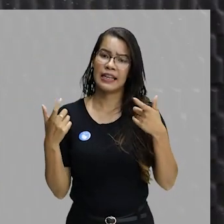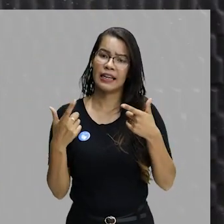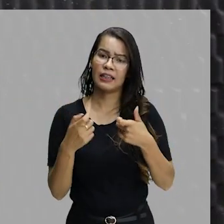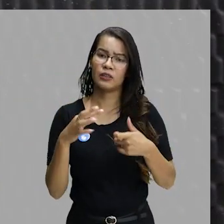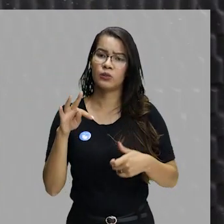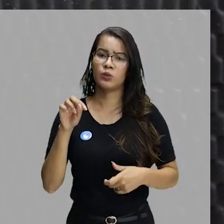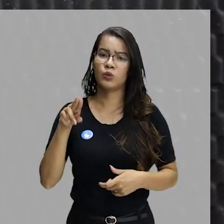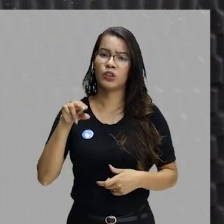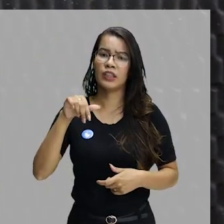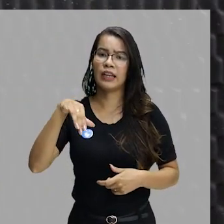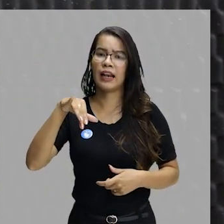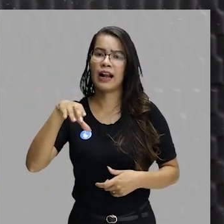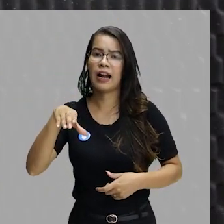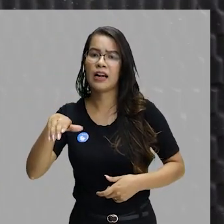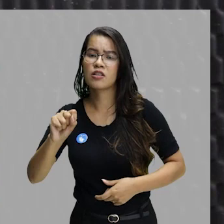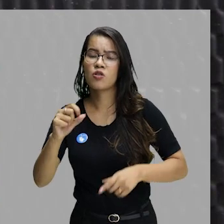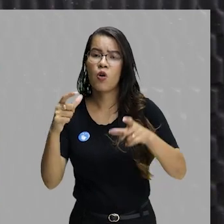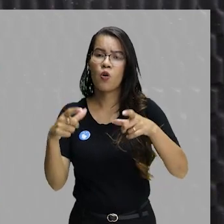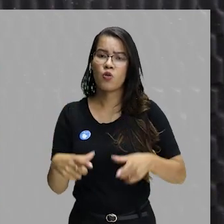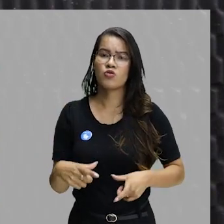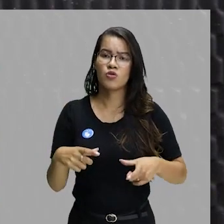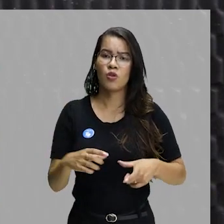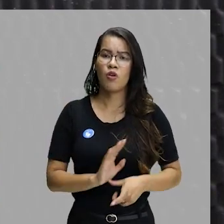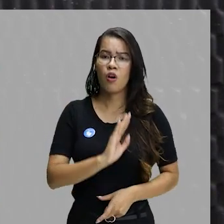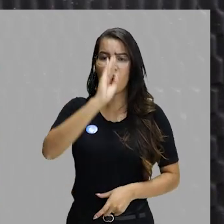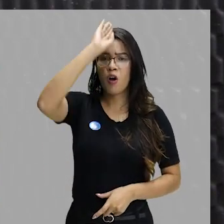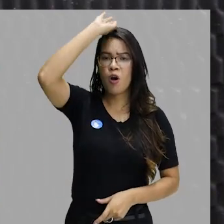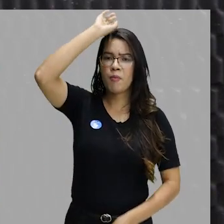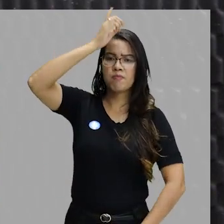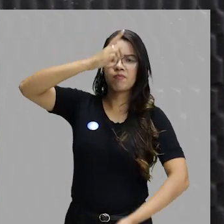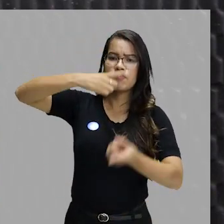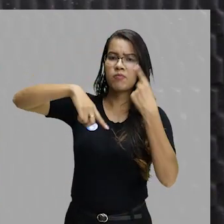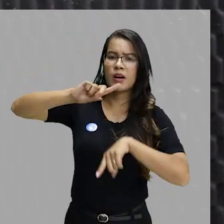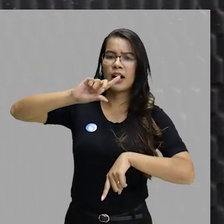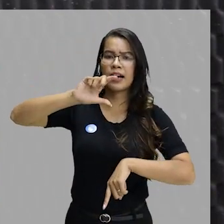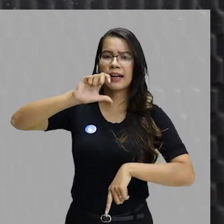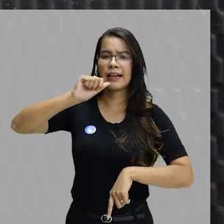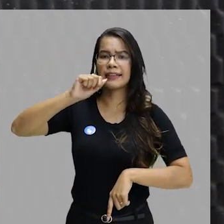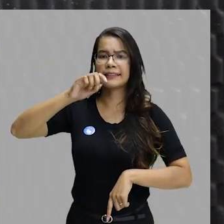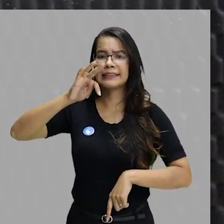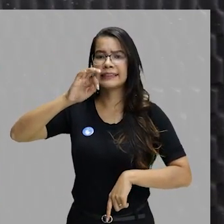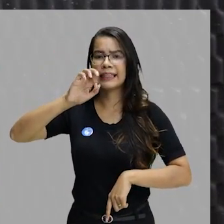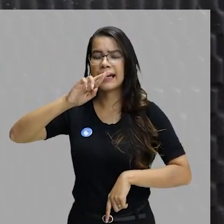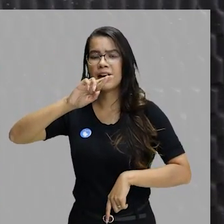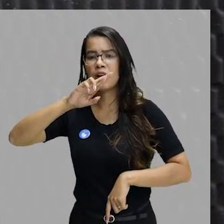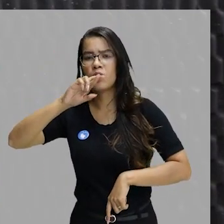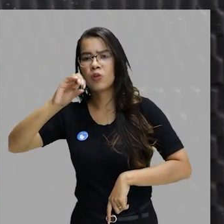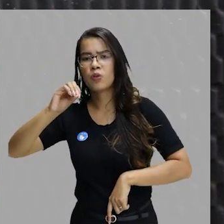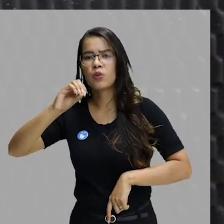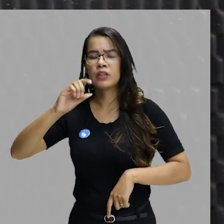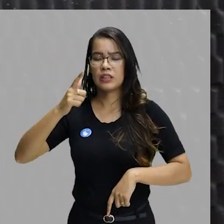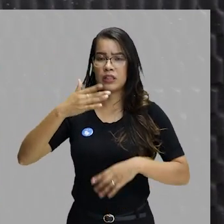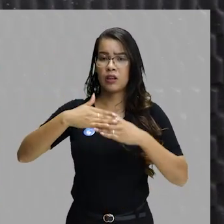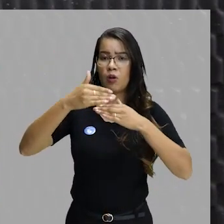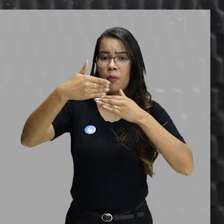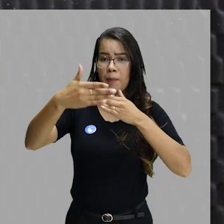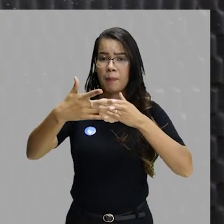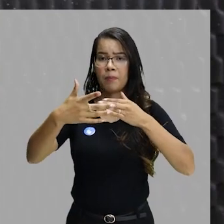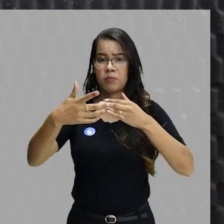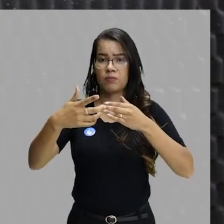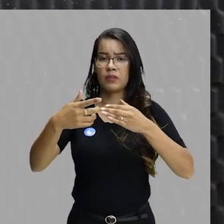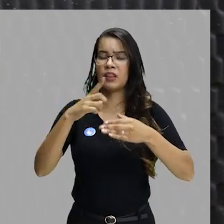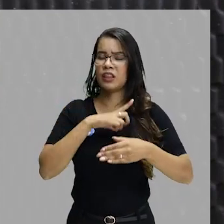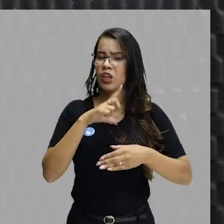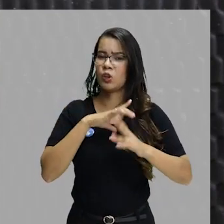Púnicas, onde Roma supera Cartago e, a partir daí, Roma passa a ter o